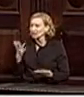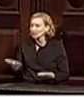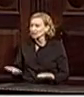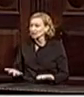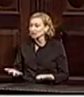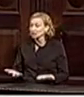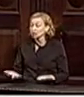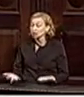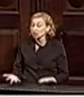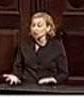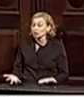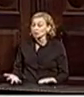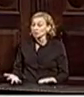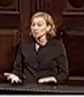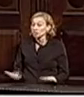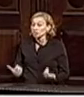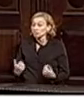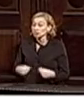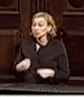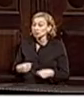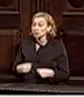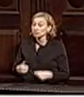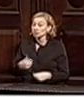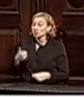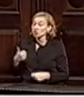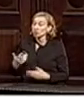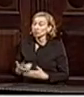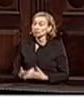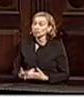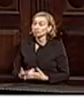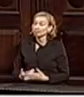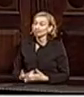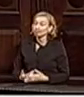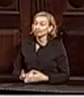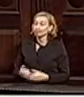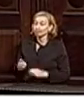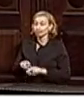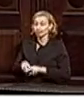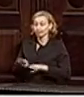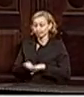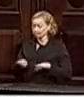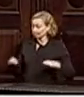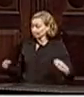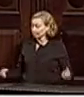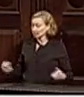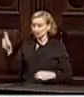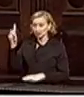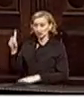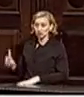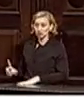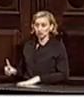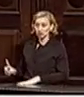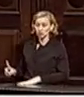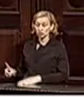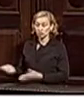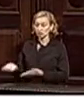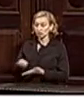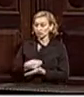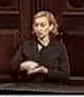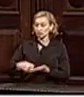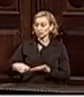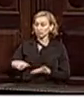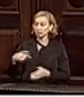senso que a mesa diretora encaminhe ao TRF2